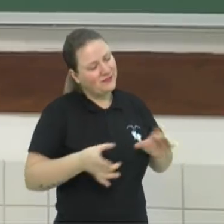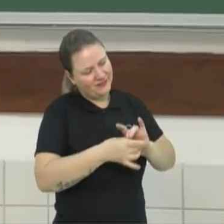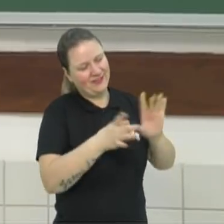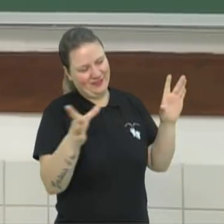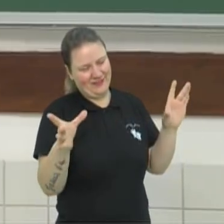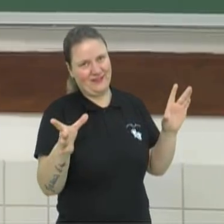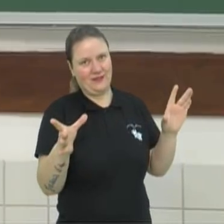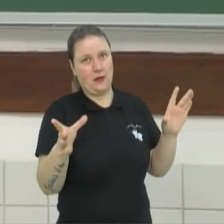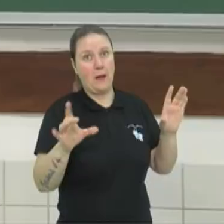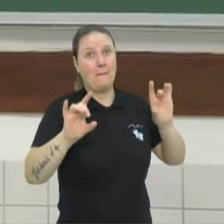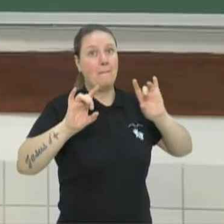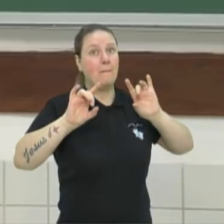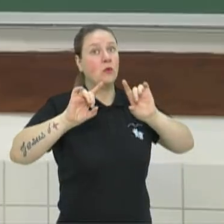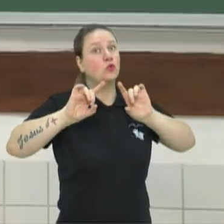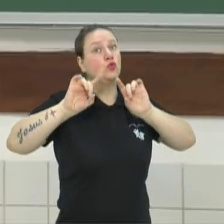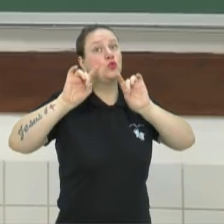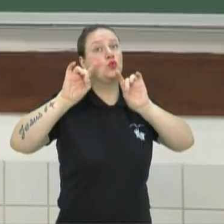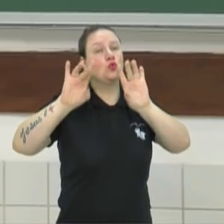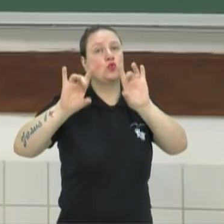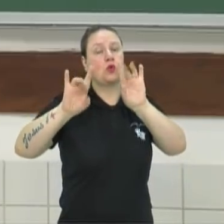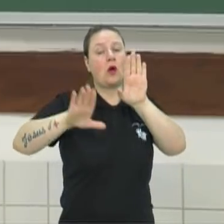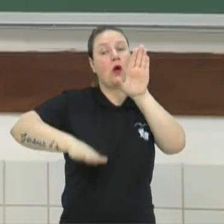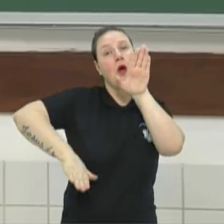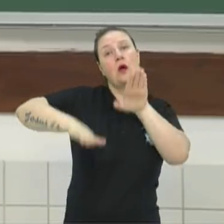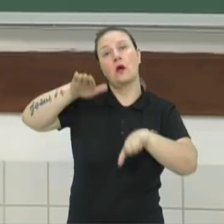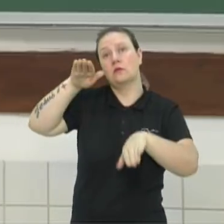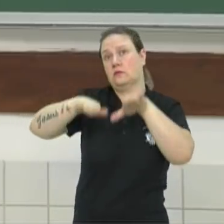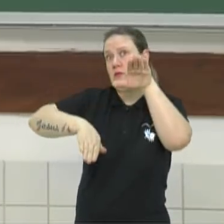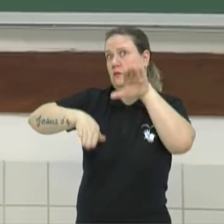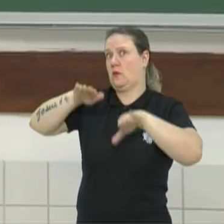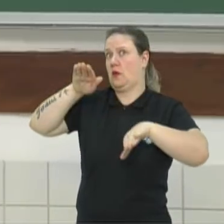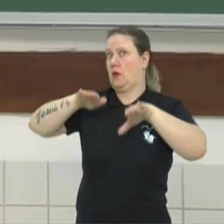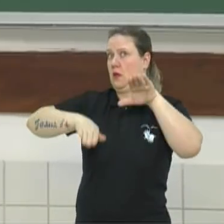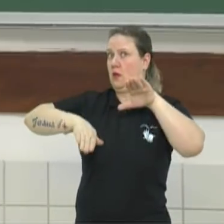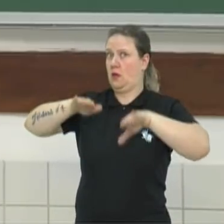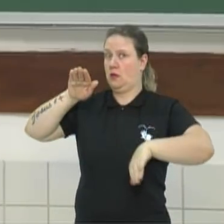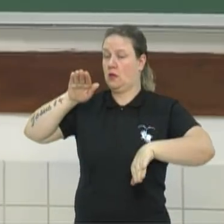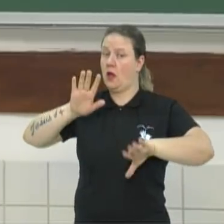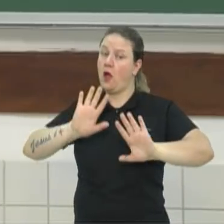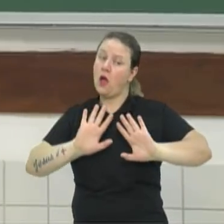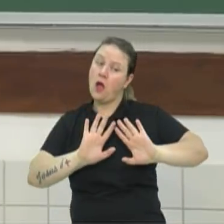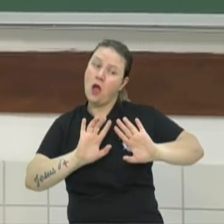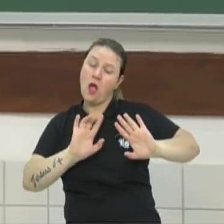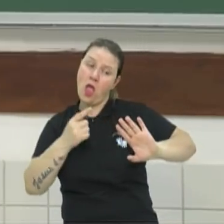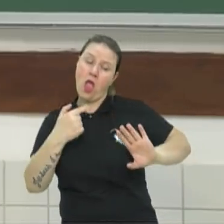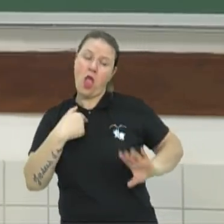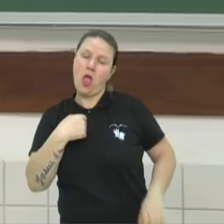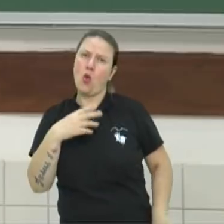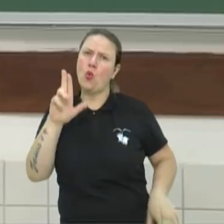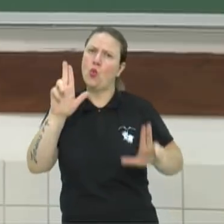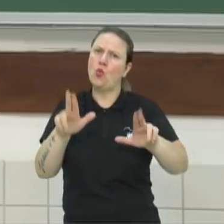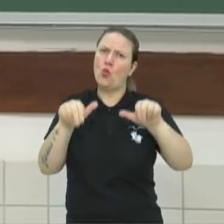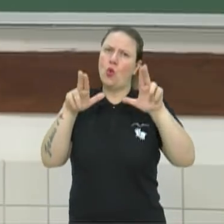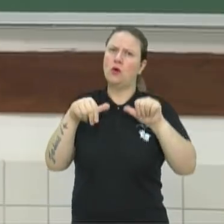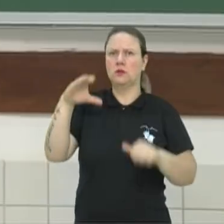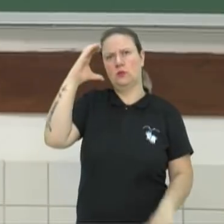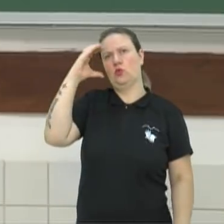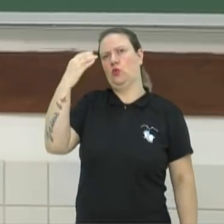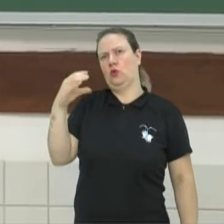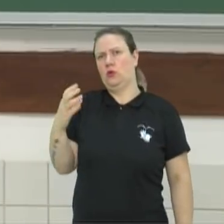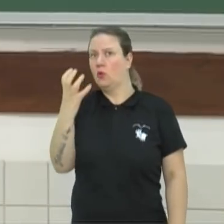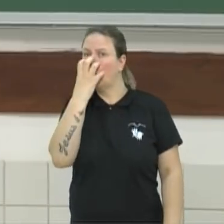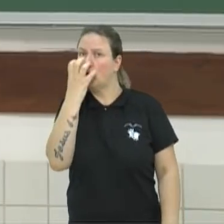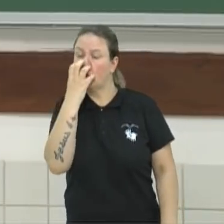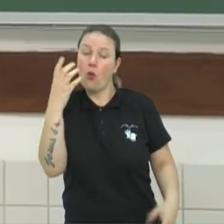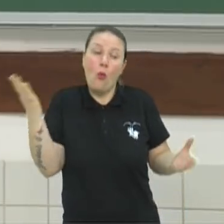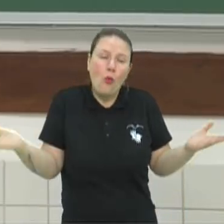outro lugar. Então, essa é a concessão. Eles, embora eu nunca traga os cães para Curitiba, hoje eu